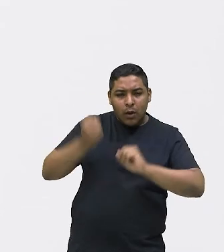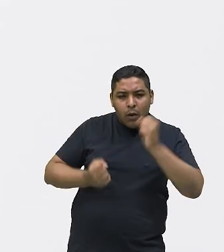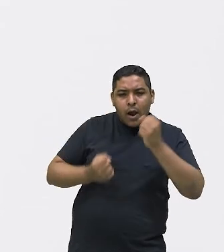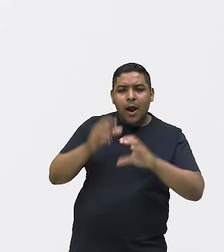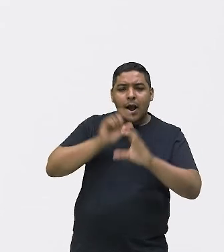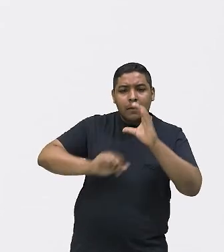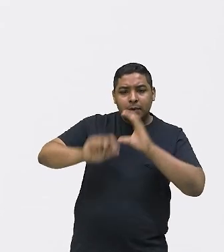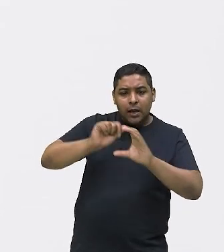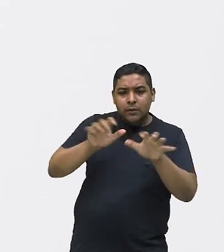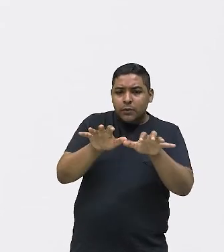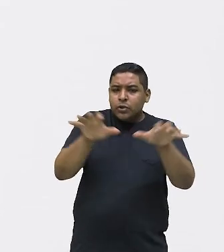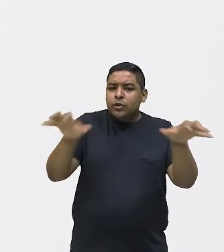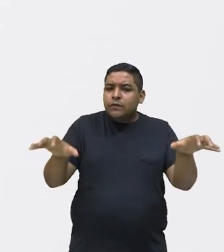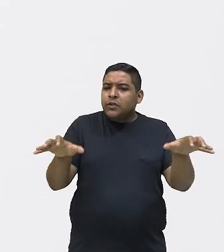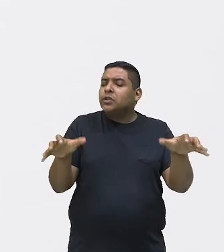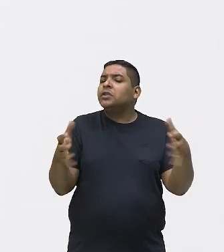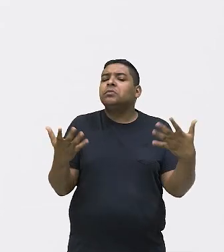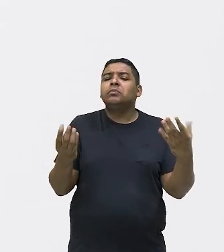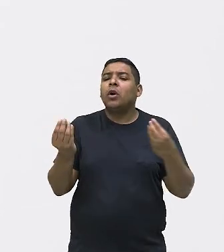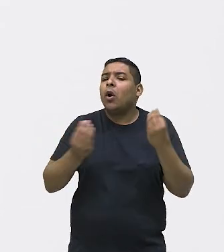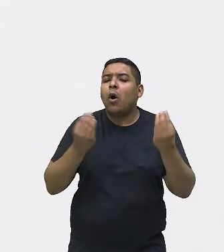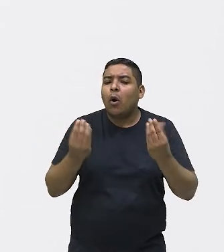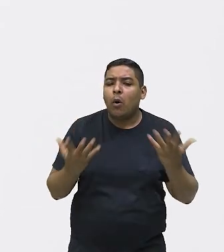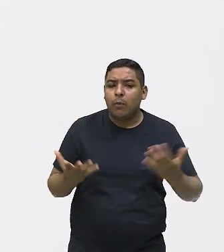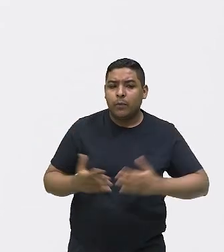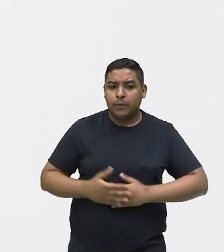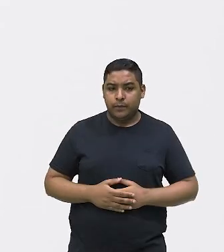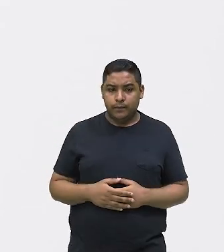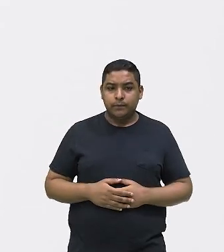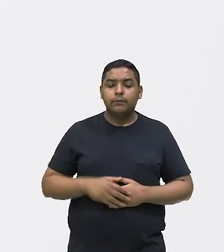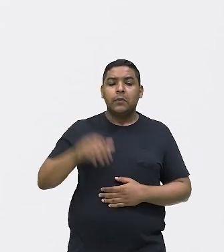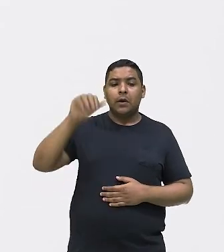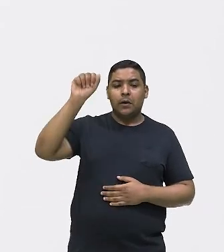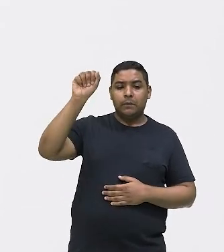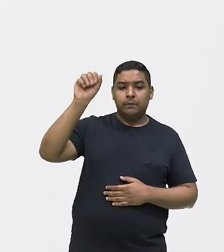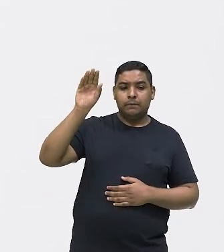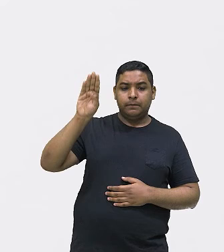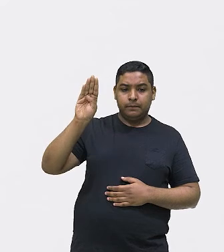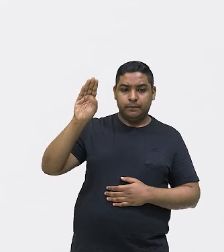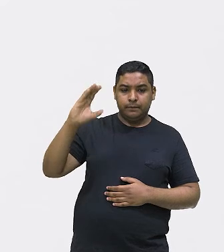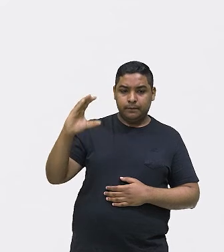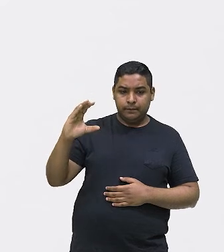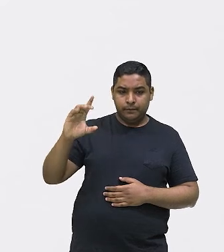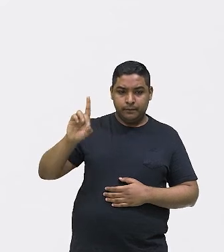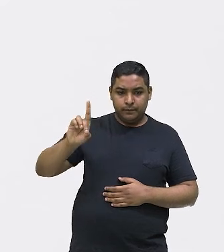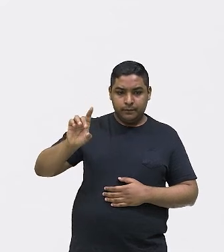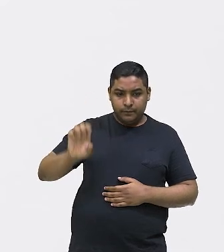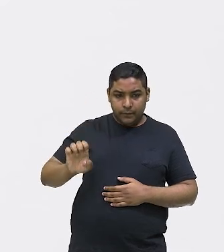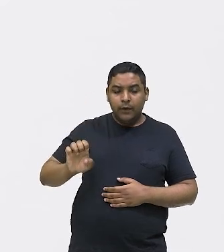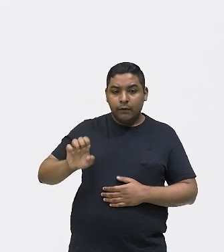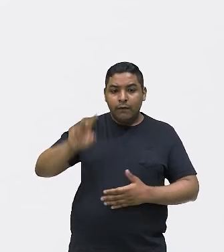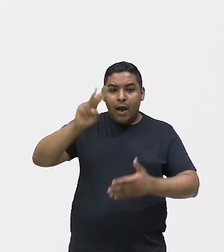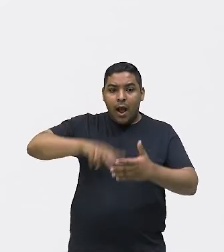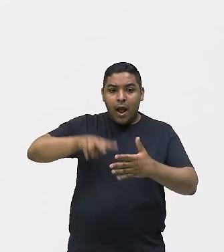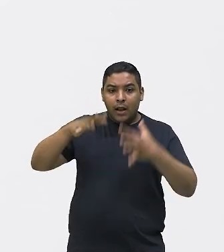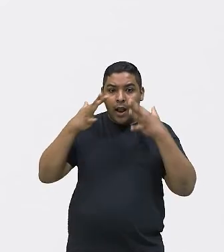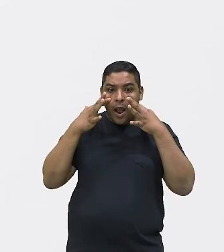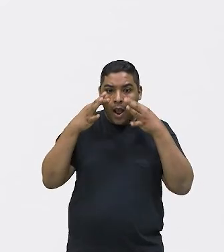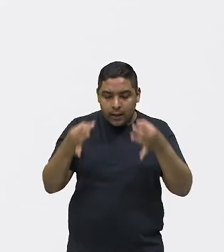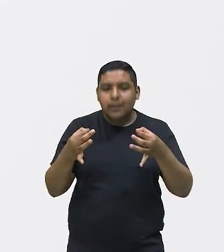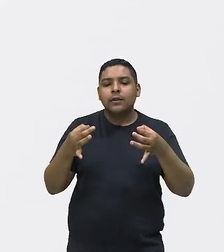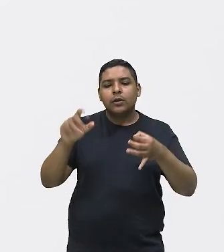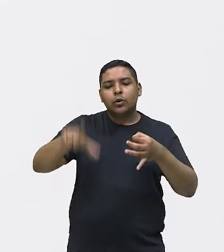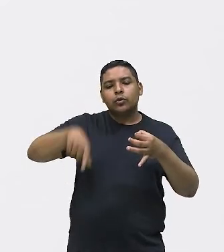estão divididas em 5 alternativas. Você vai ler com muita atenção e vai